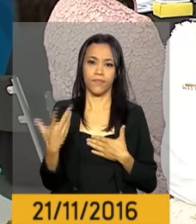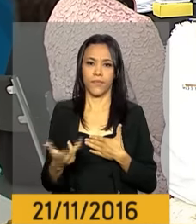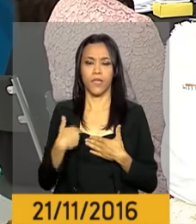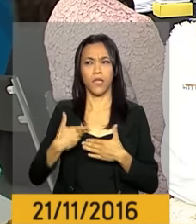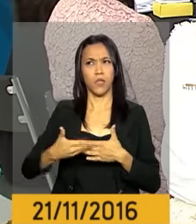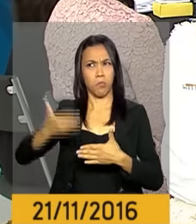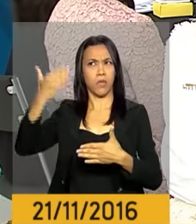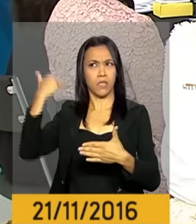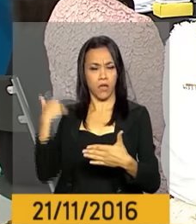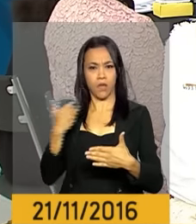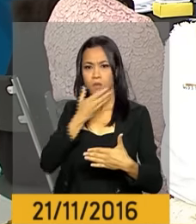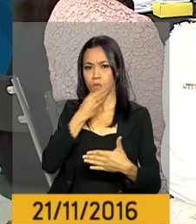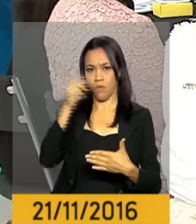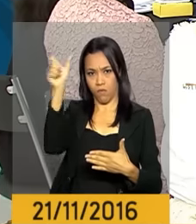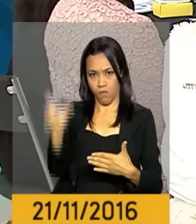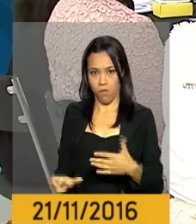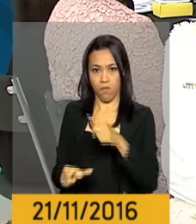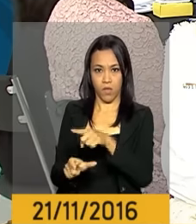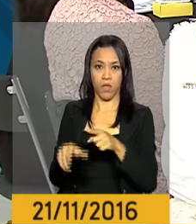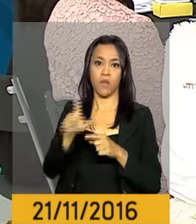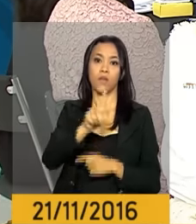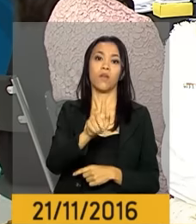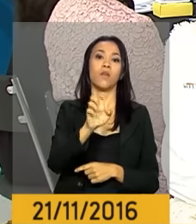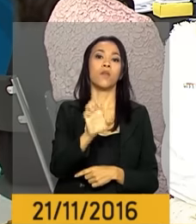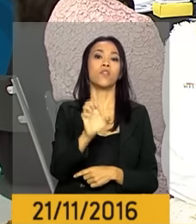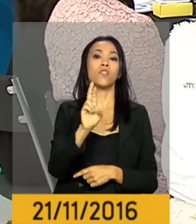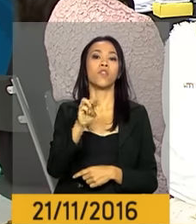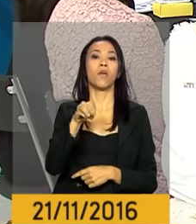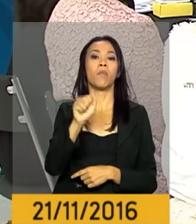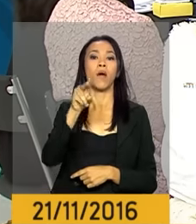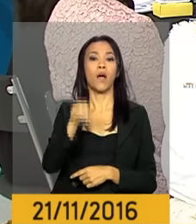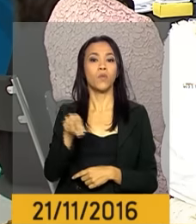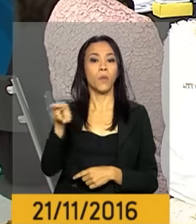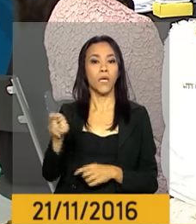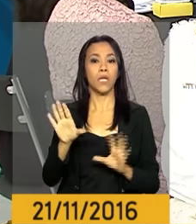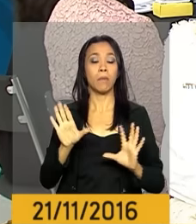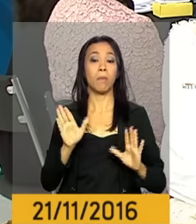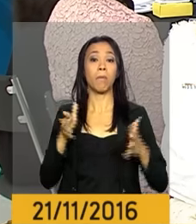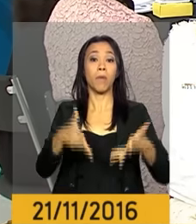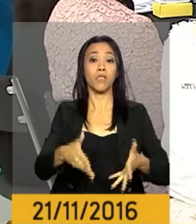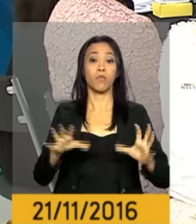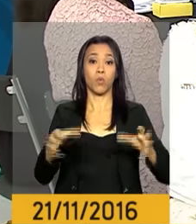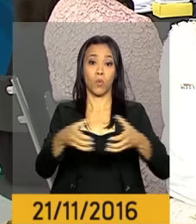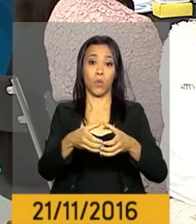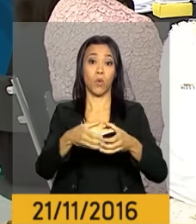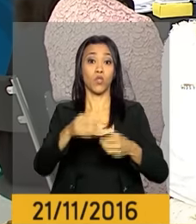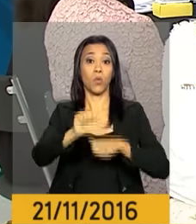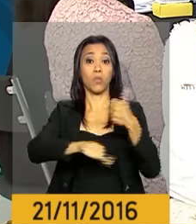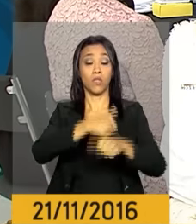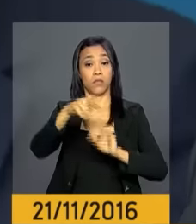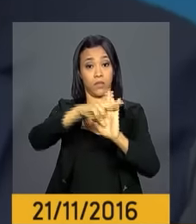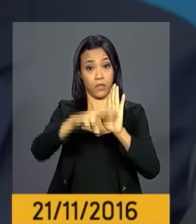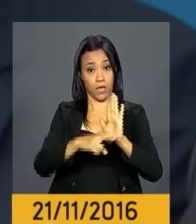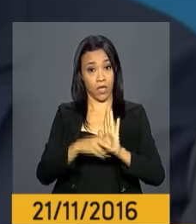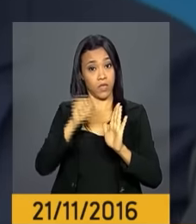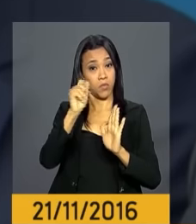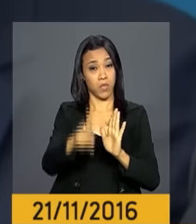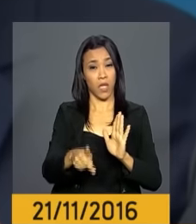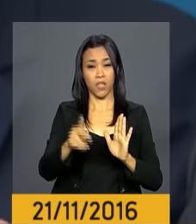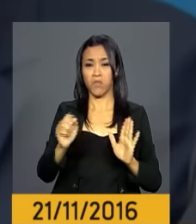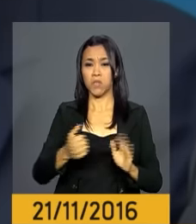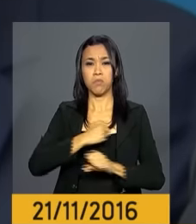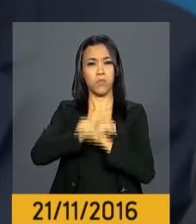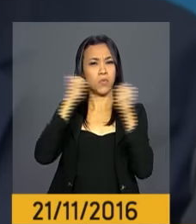tempos atrás, ele foi o presidente de uma comissão de reforma tributária, e não foi possível naquele momento realizar, até recordo, né,